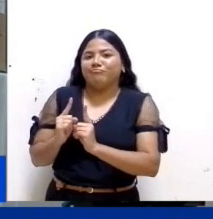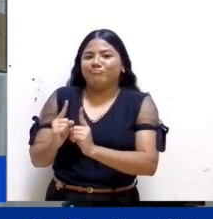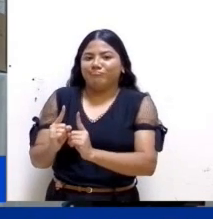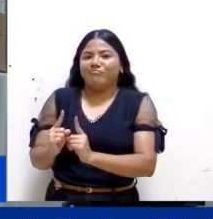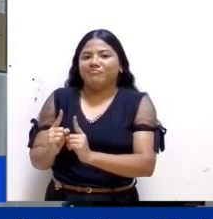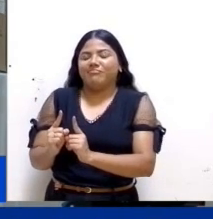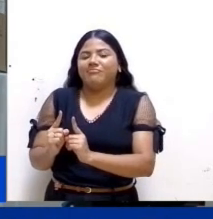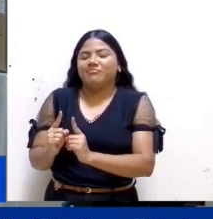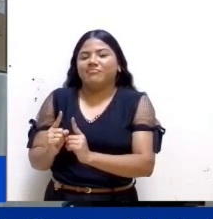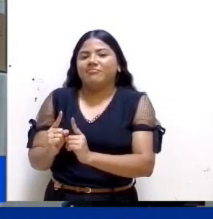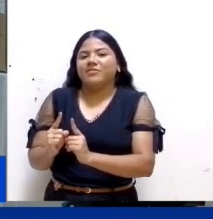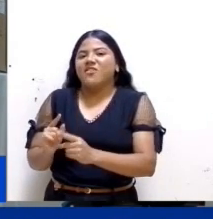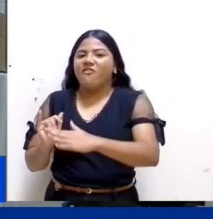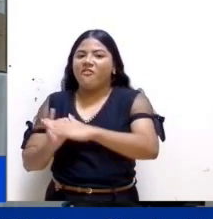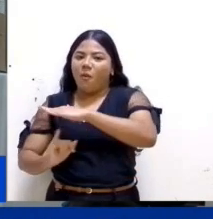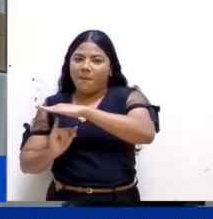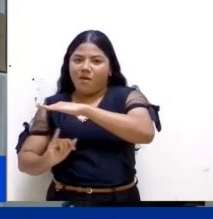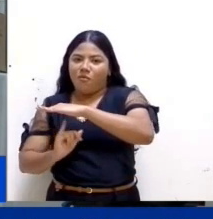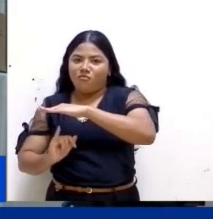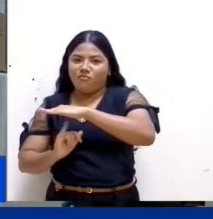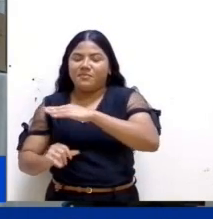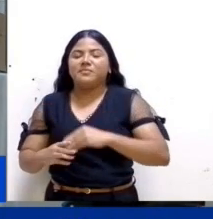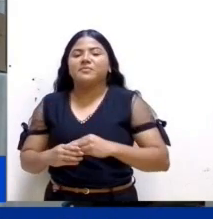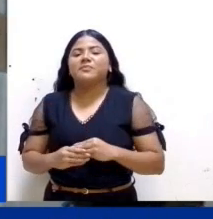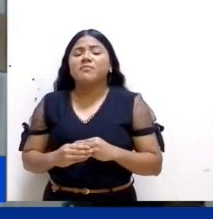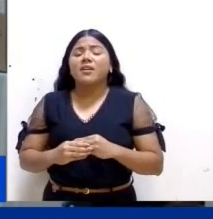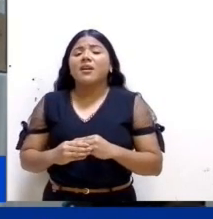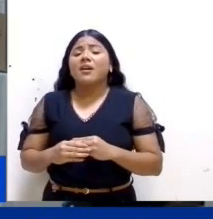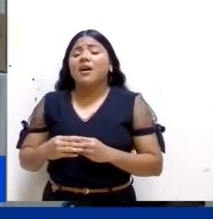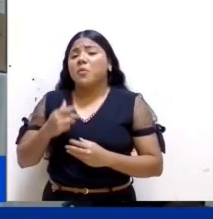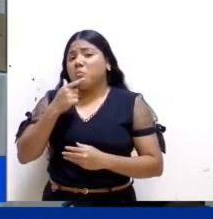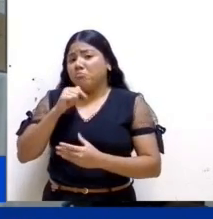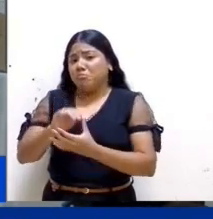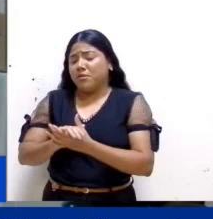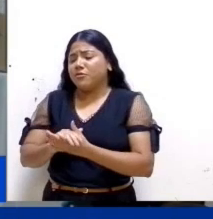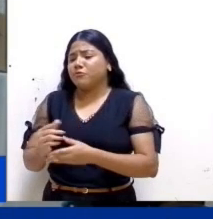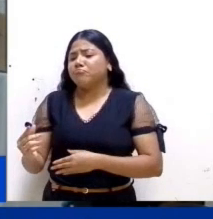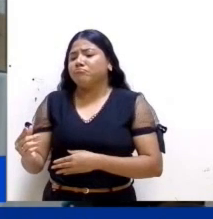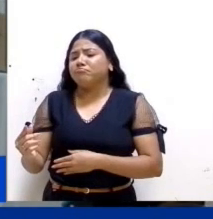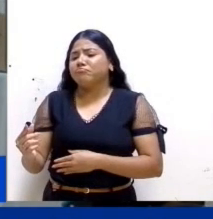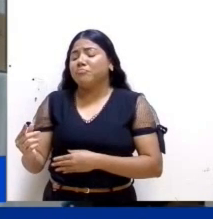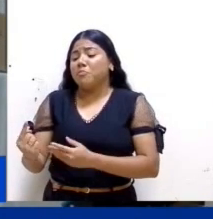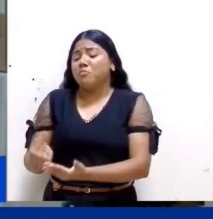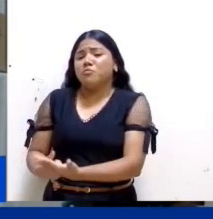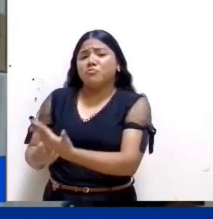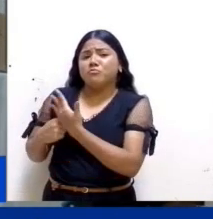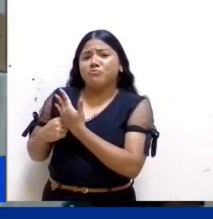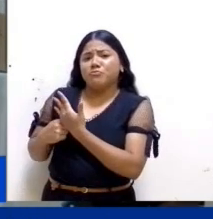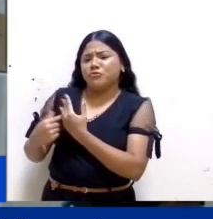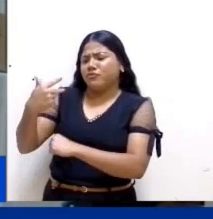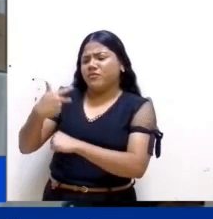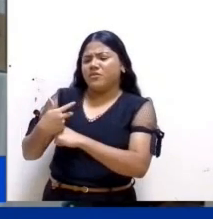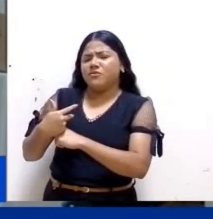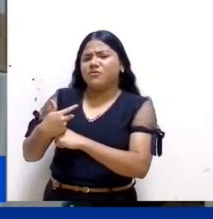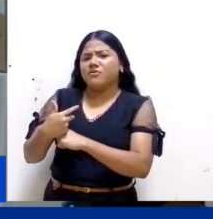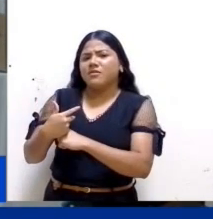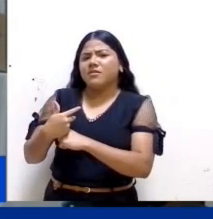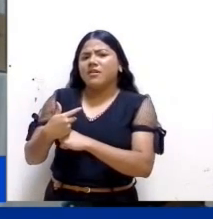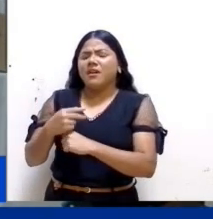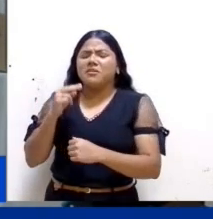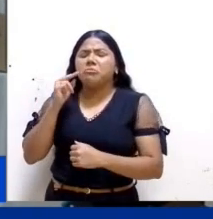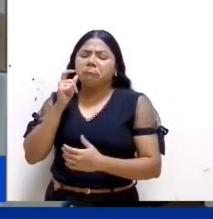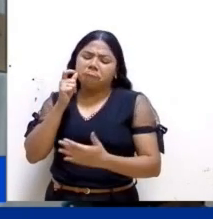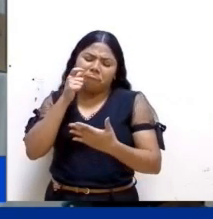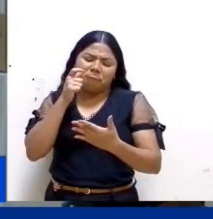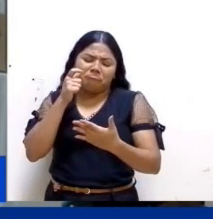Aí, ele me mostra. Ele me mostrou um vídeo. Não, a gente estava no carro e ele começou Foco a cantar na uma palestrante, música. Gabriela Casava Valente. Também namora,